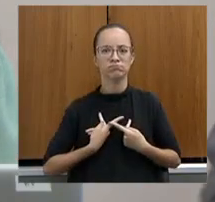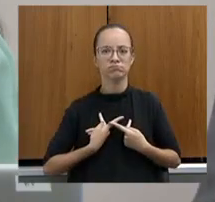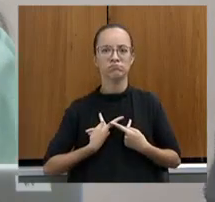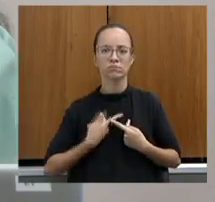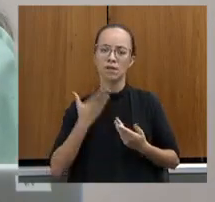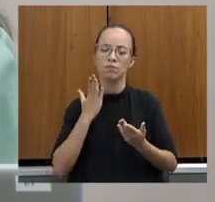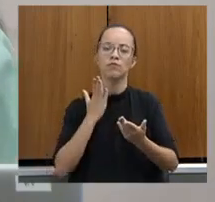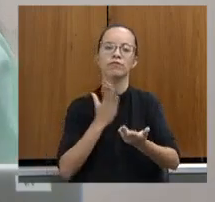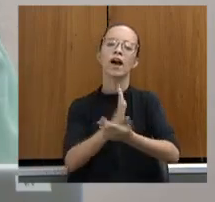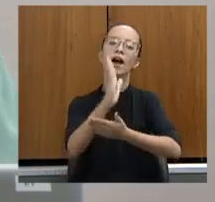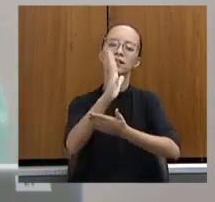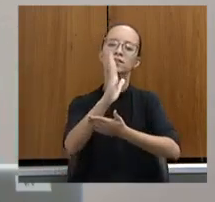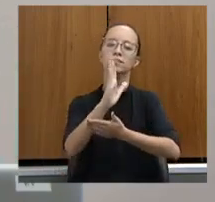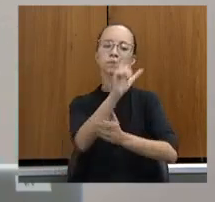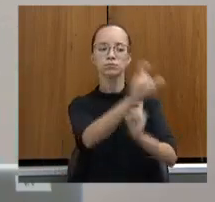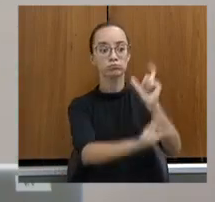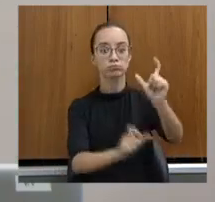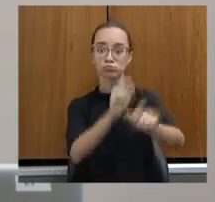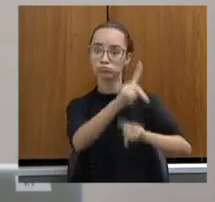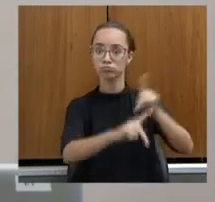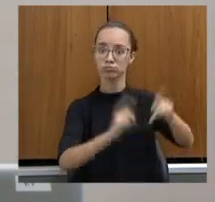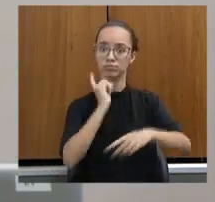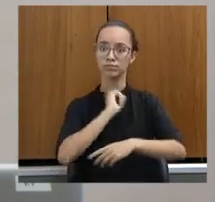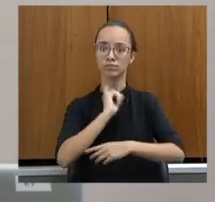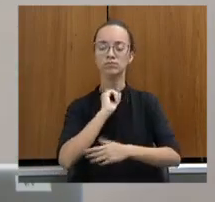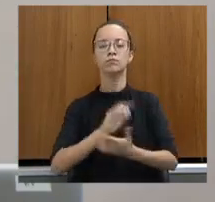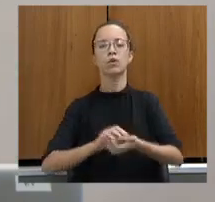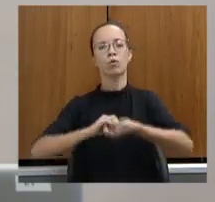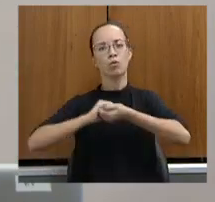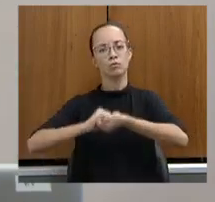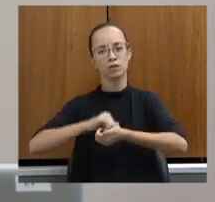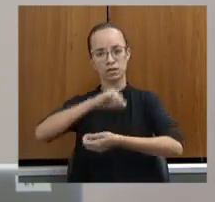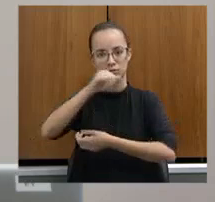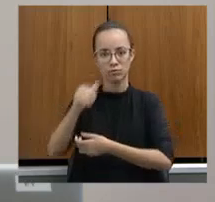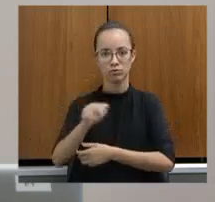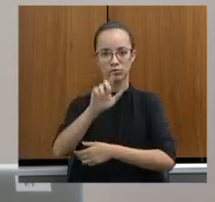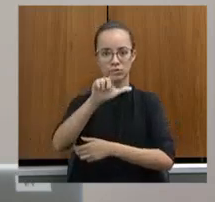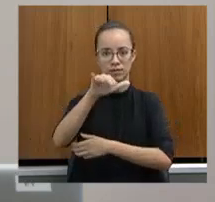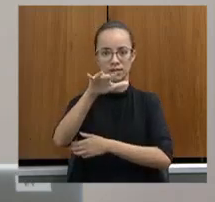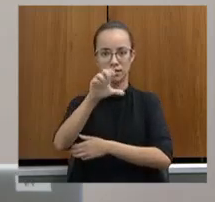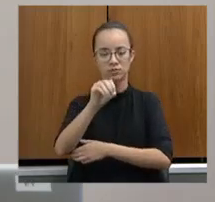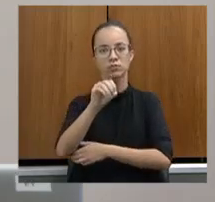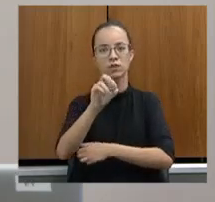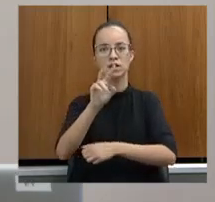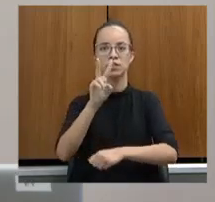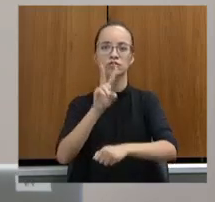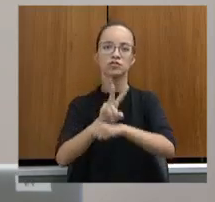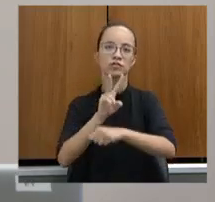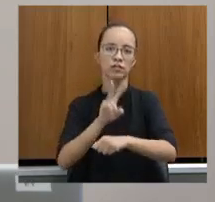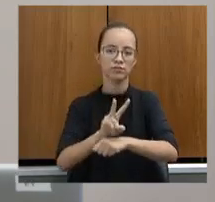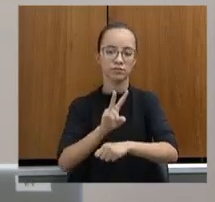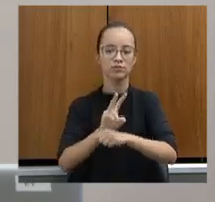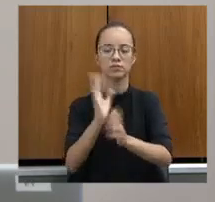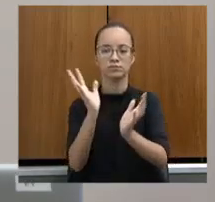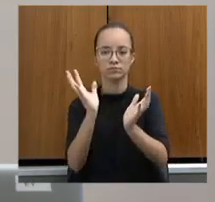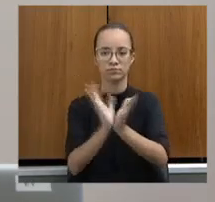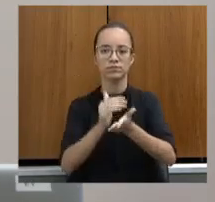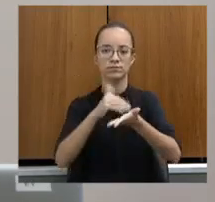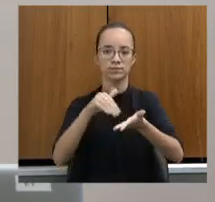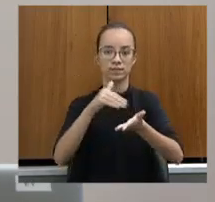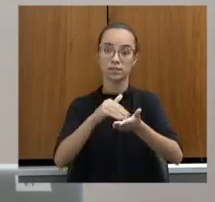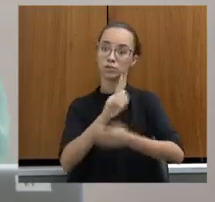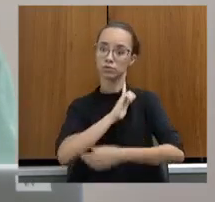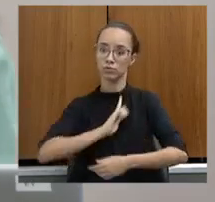aprovados pelo cidadão Mineiro eu cumprimento Juliano chefe de gabinete da secretaria